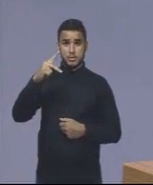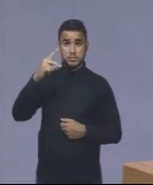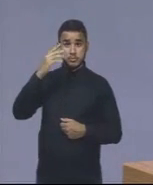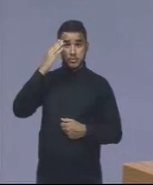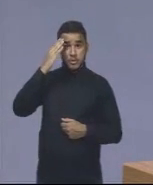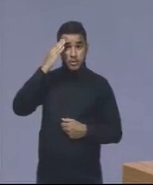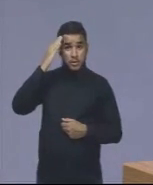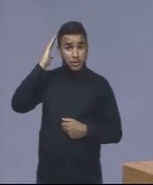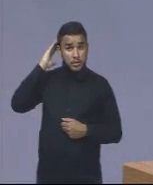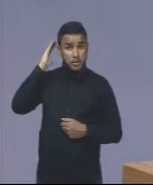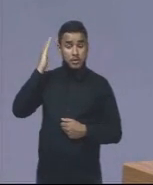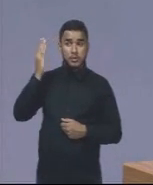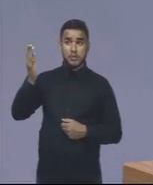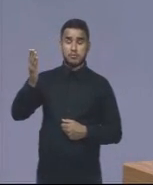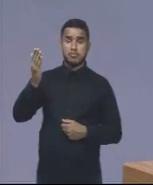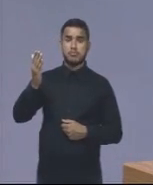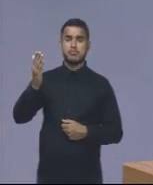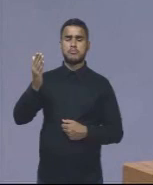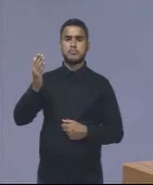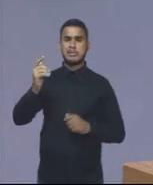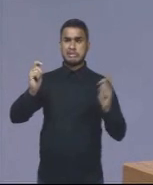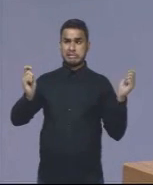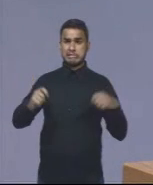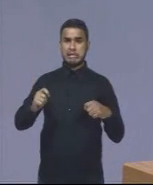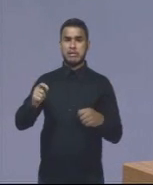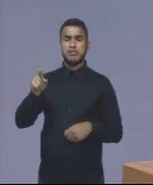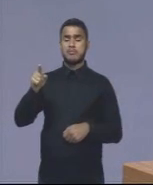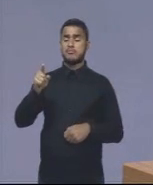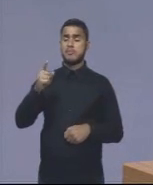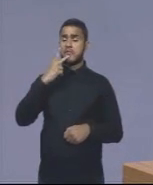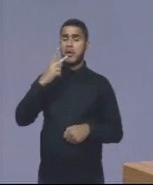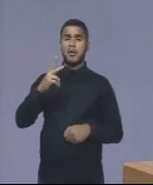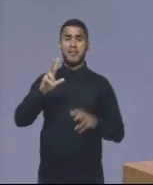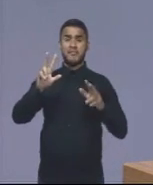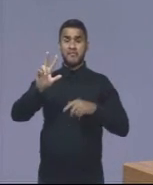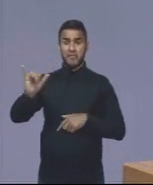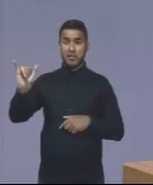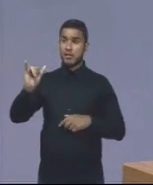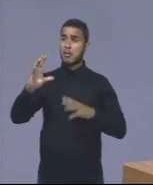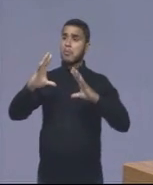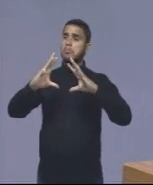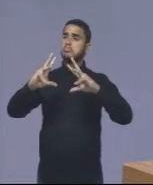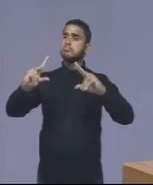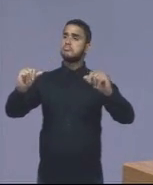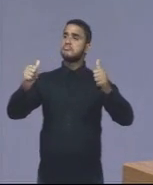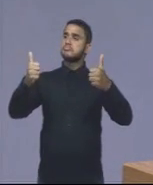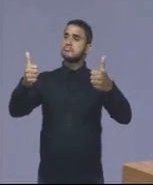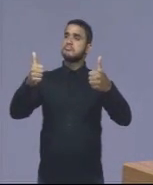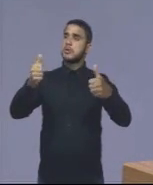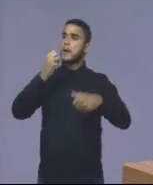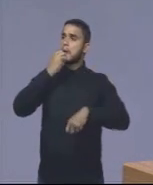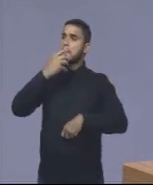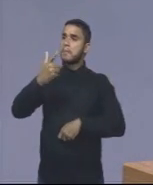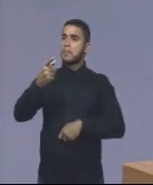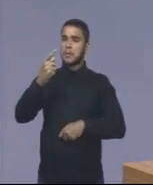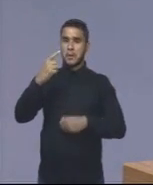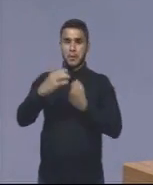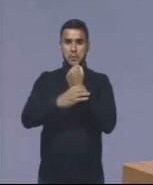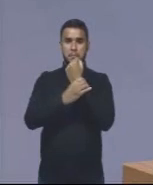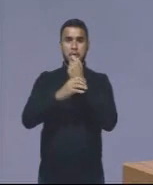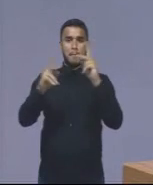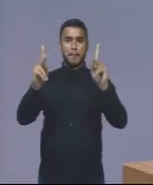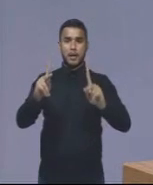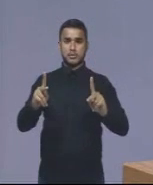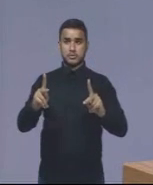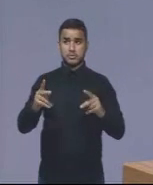mera demagogia. Não vai resolver absolutamente nada. E esse Ministério da Segurança também não é